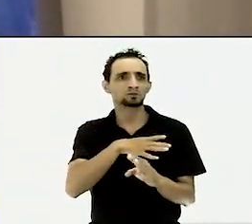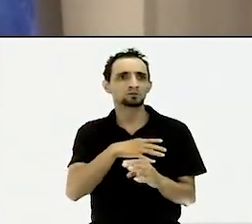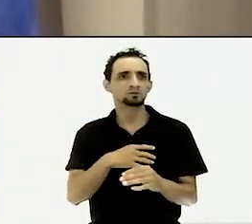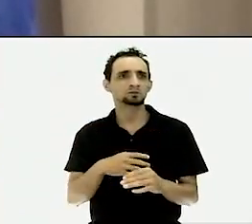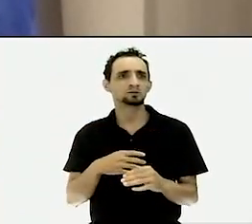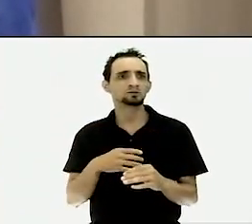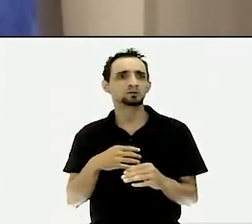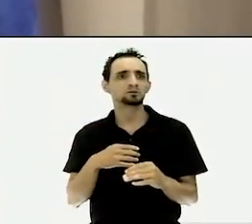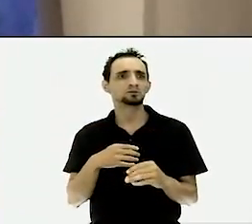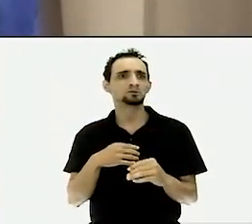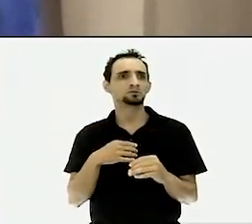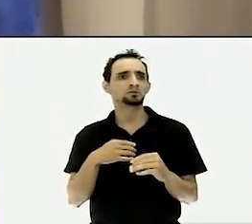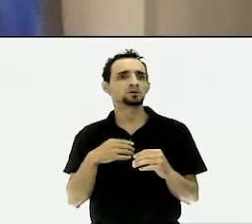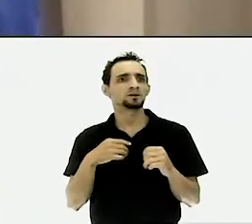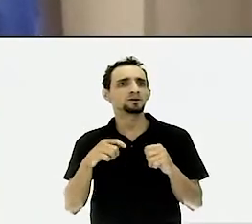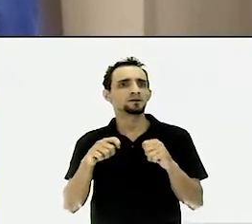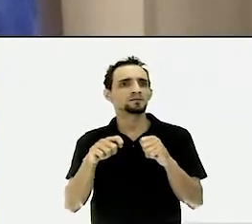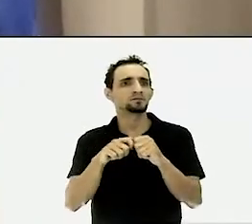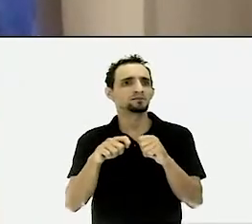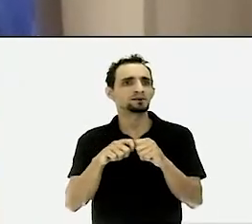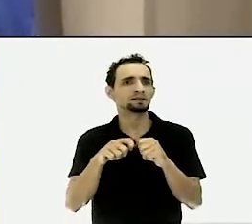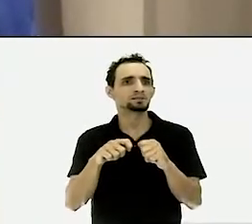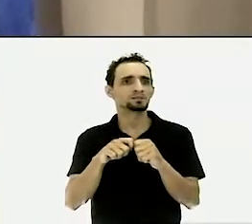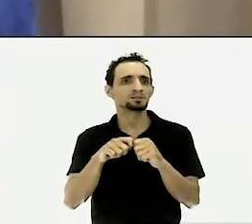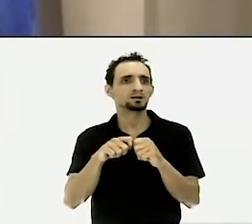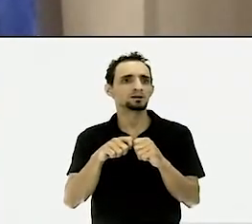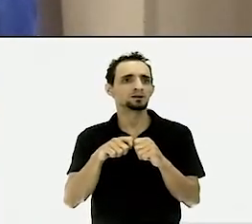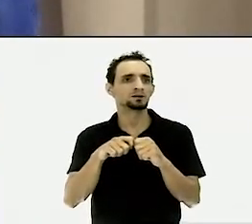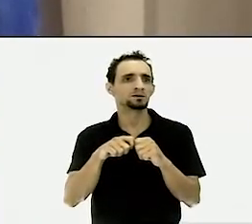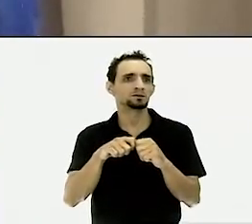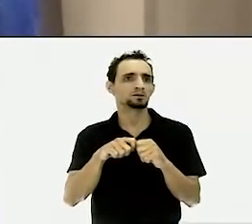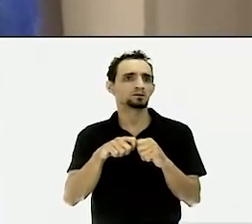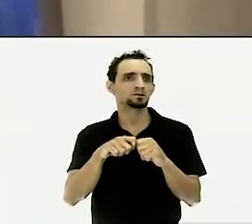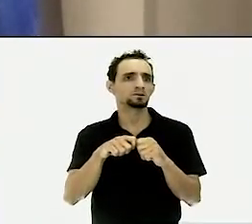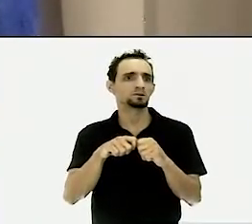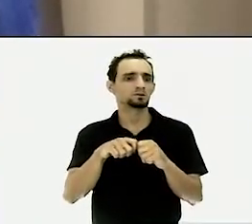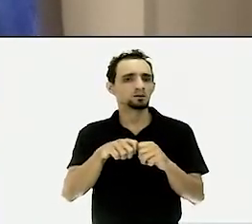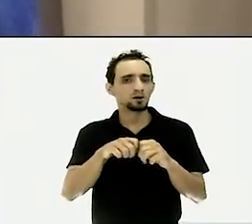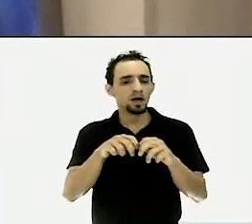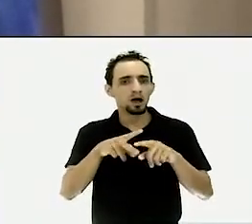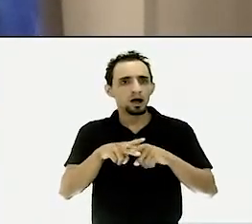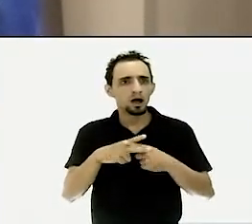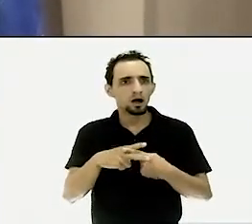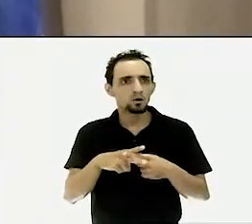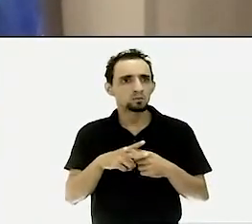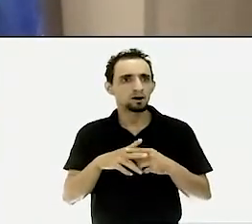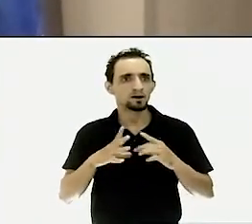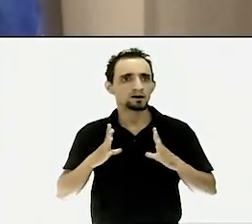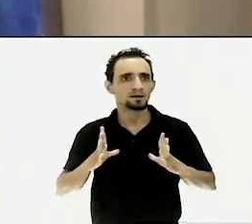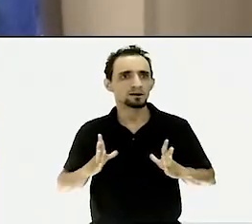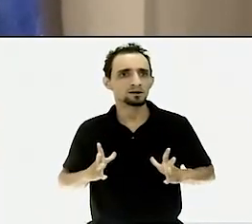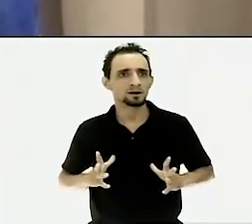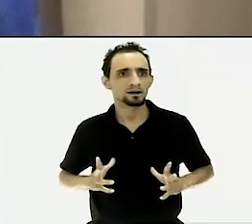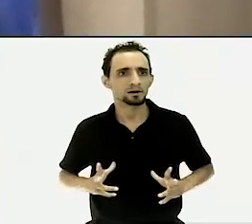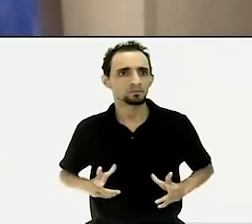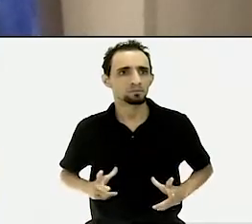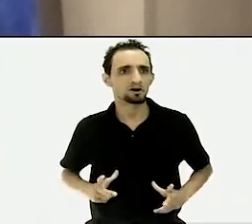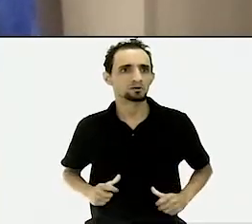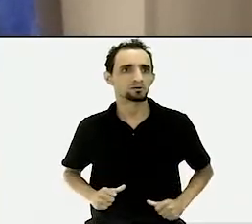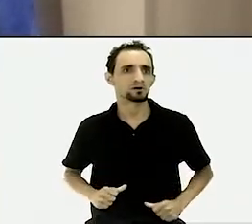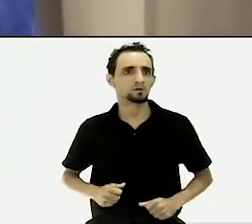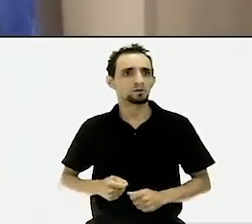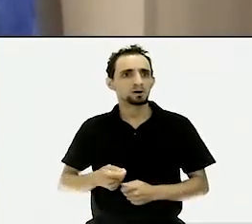de loja, tenho loja há 25 anos, também não gostaria que alguém fosse mexer com nós lá, tirasse nós lá e abrisse